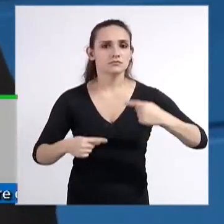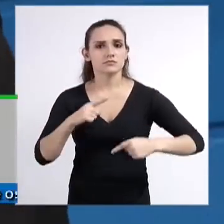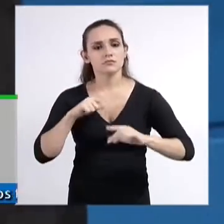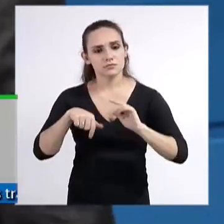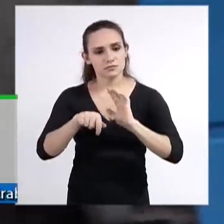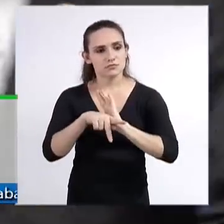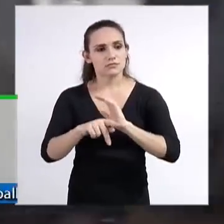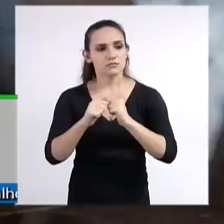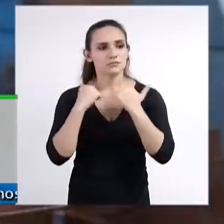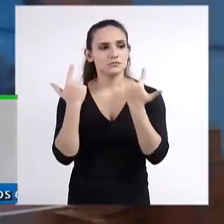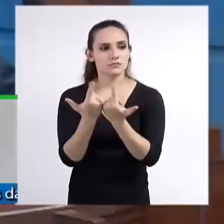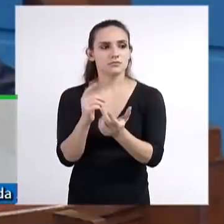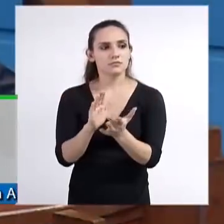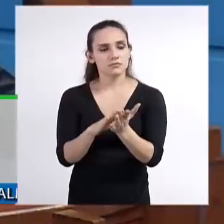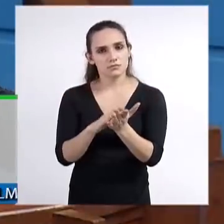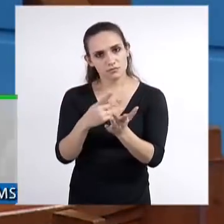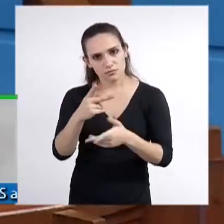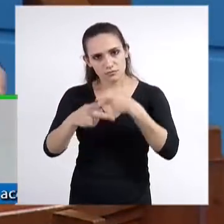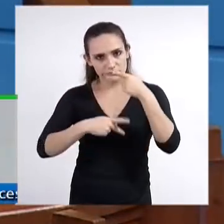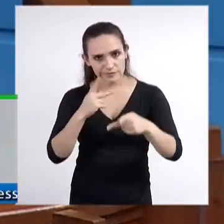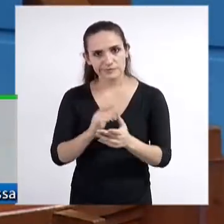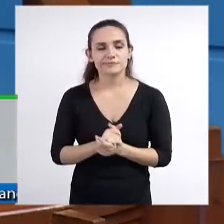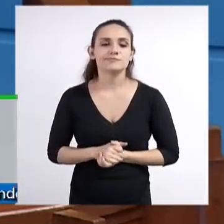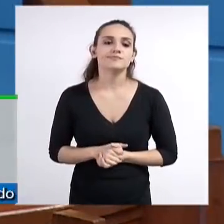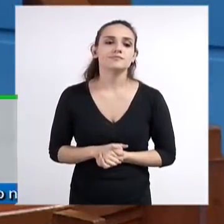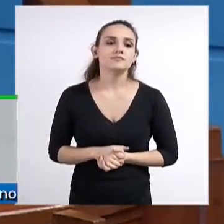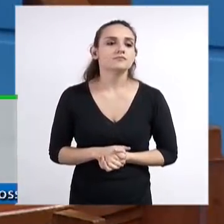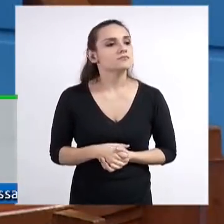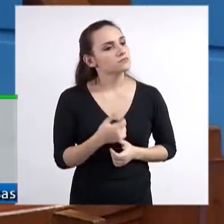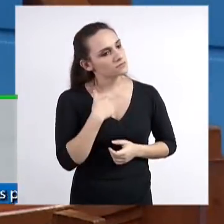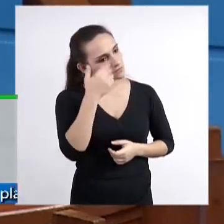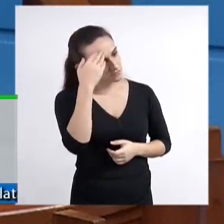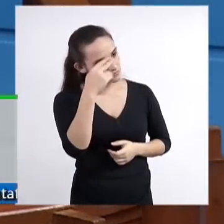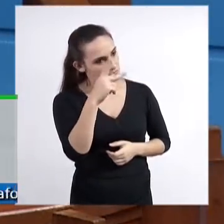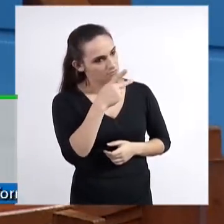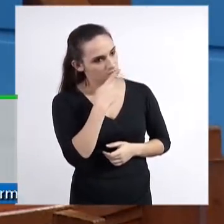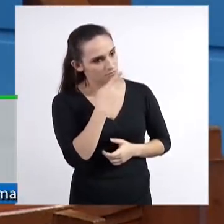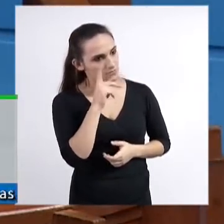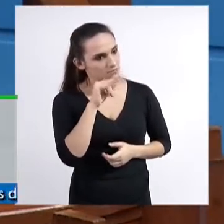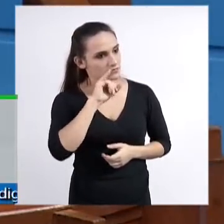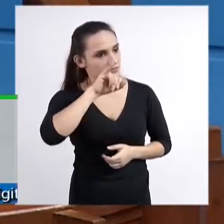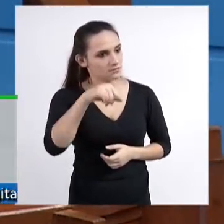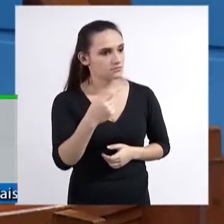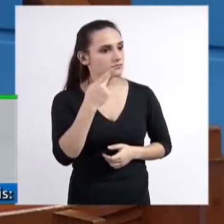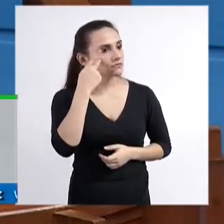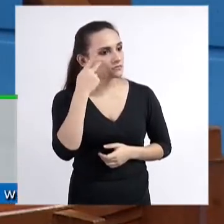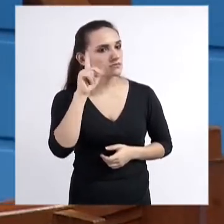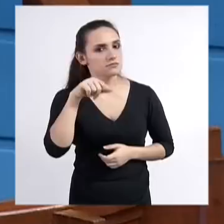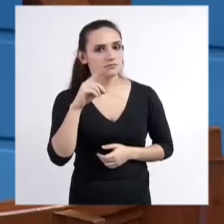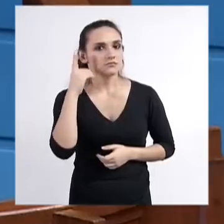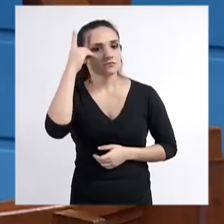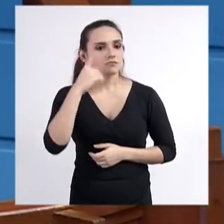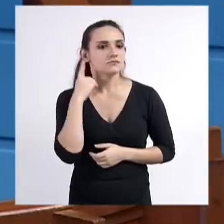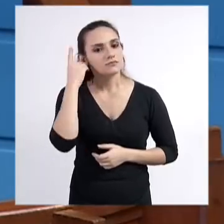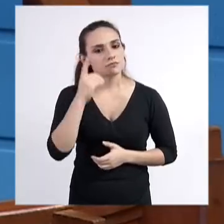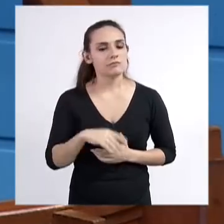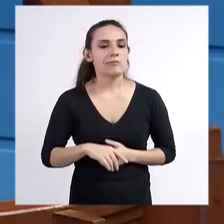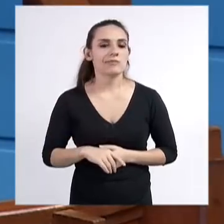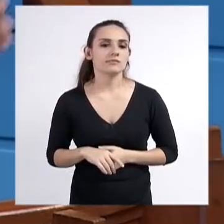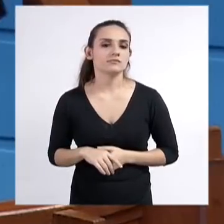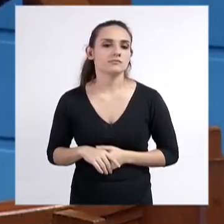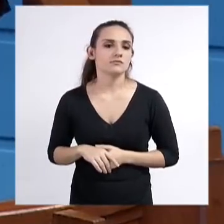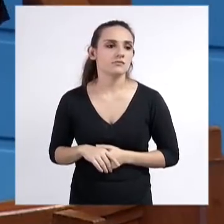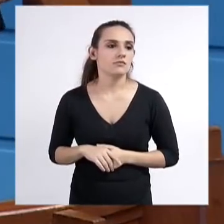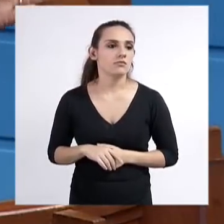de Vossa Excelência. Agradeço a Vossa Excelência, deputado João Henrique. E